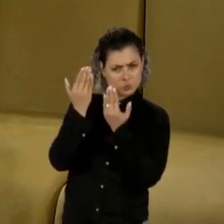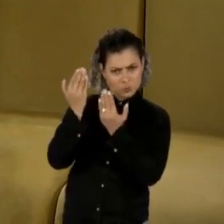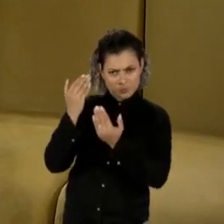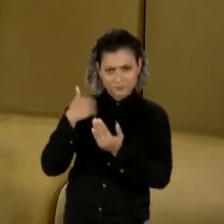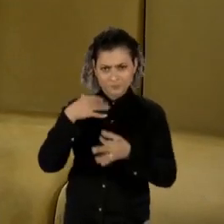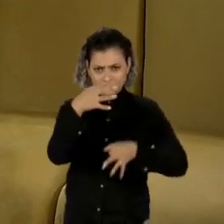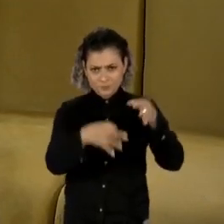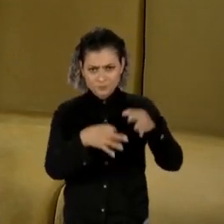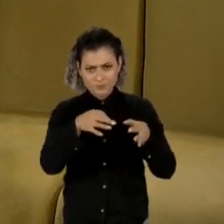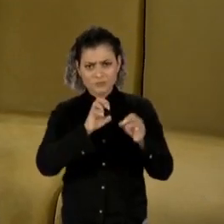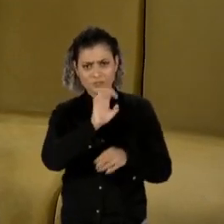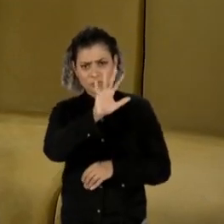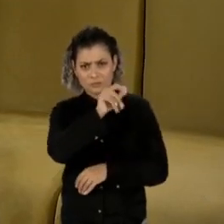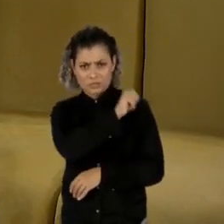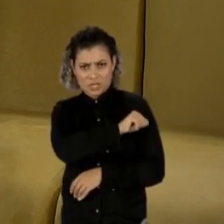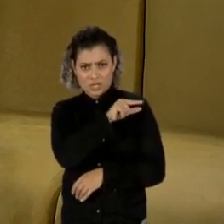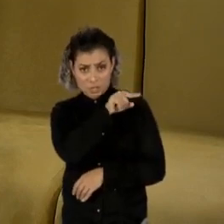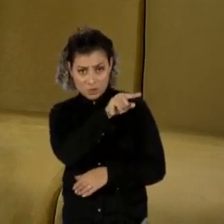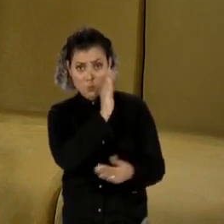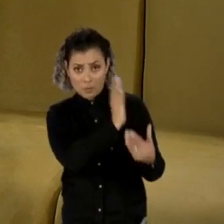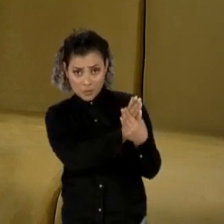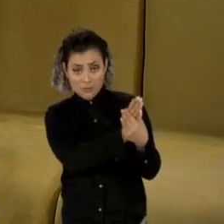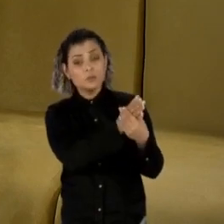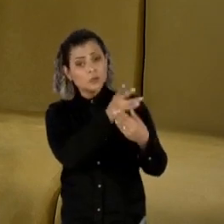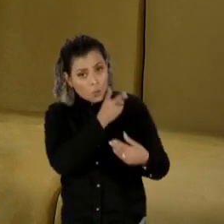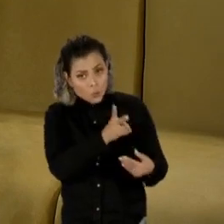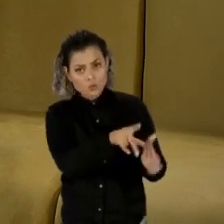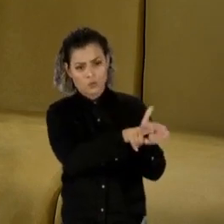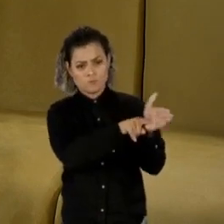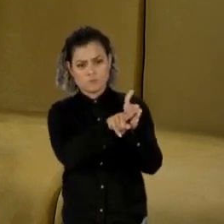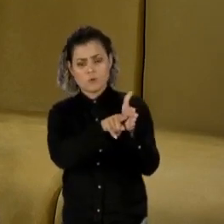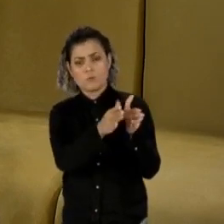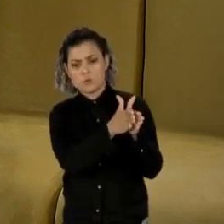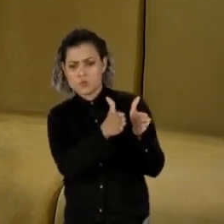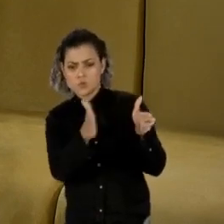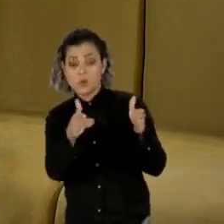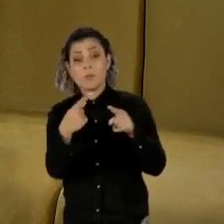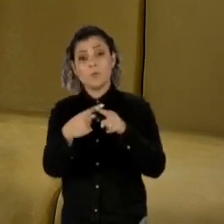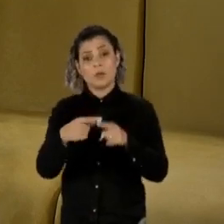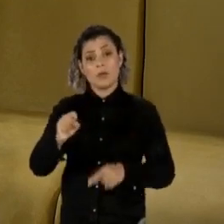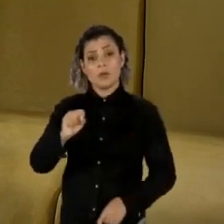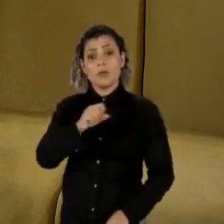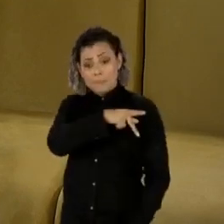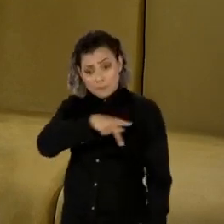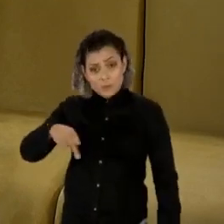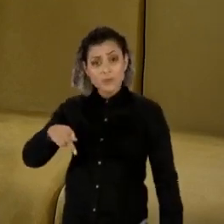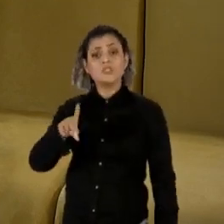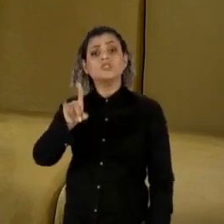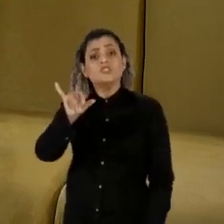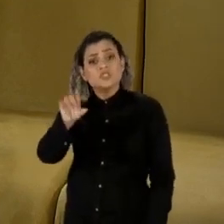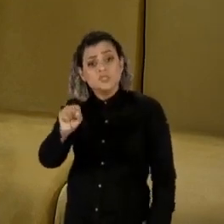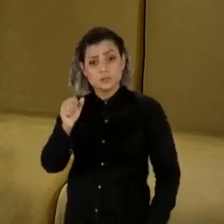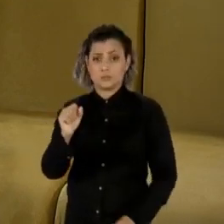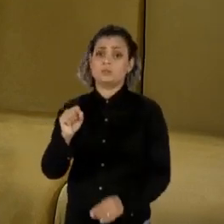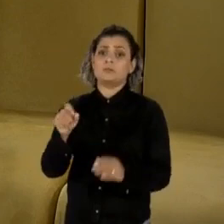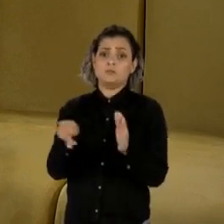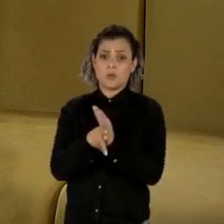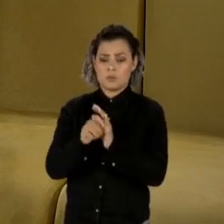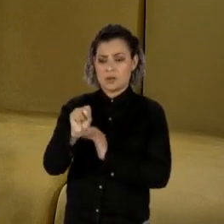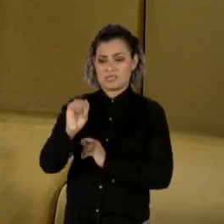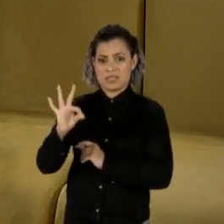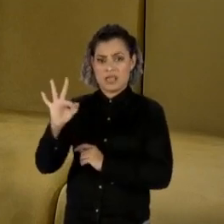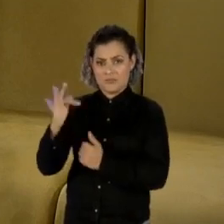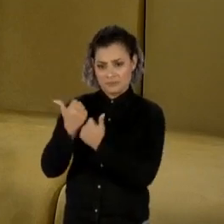estadual do rio de janeiro continuava caminhar mesmo depois do presidente do stf dias toffoli ter interrompido a tramitação